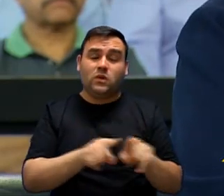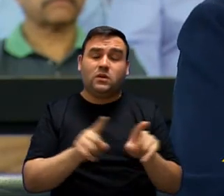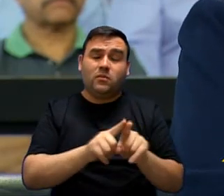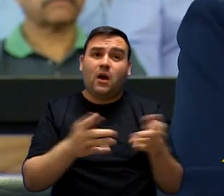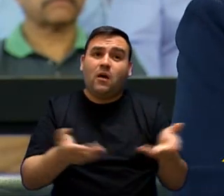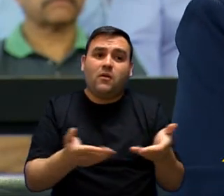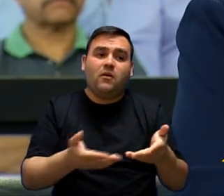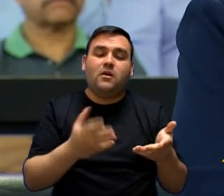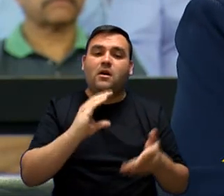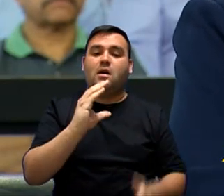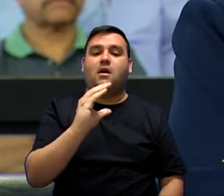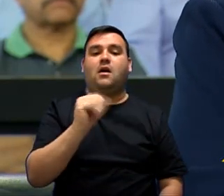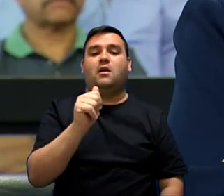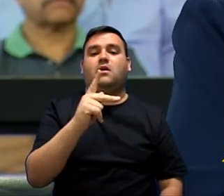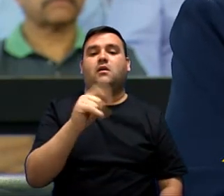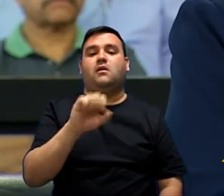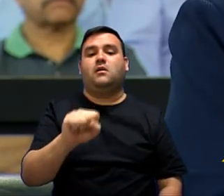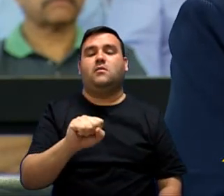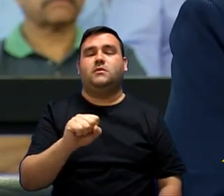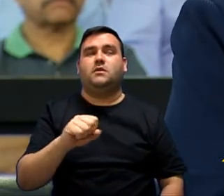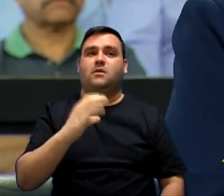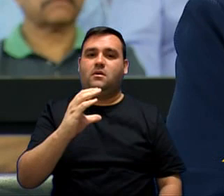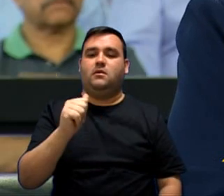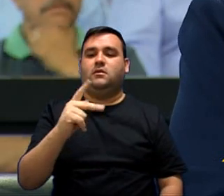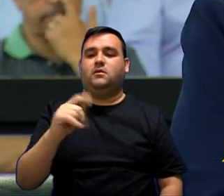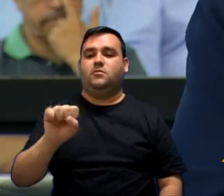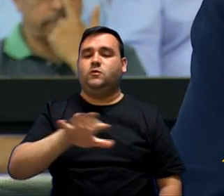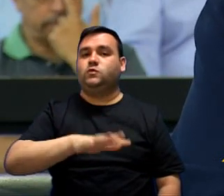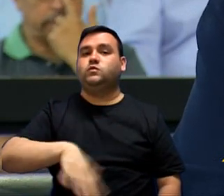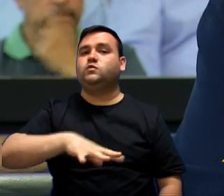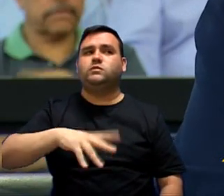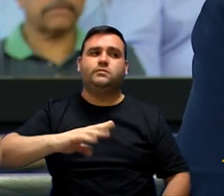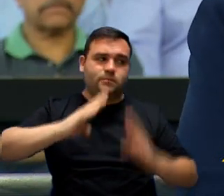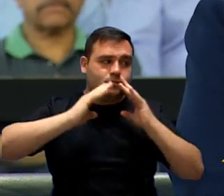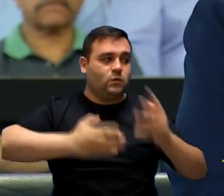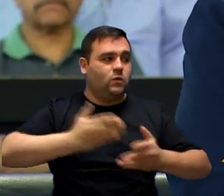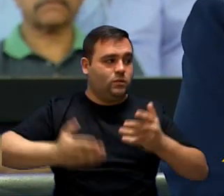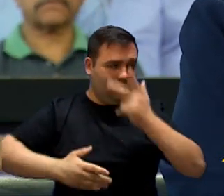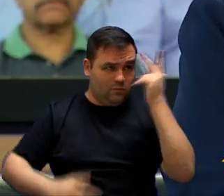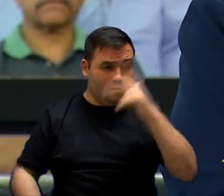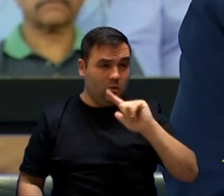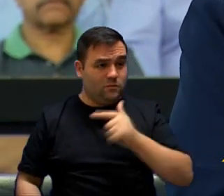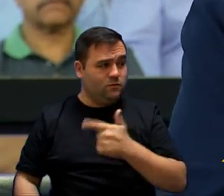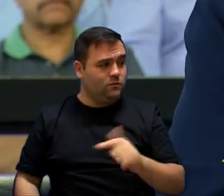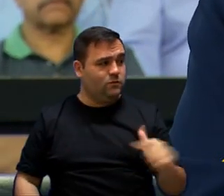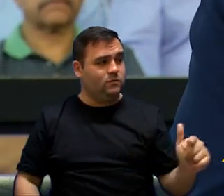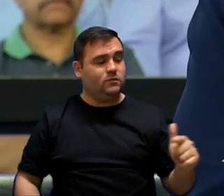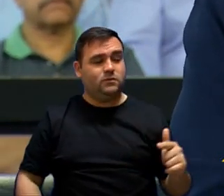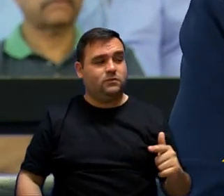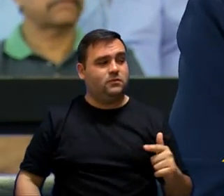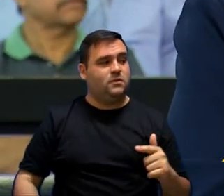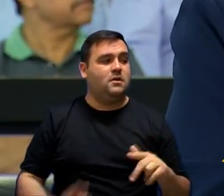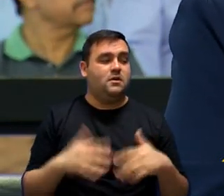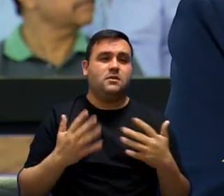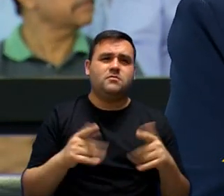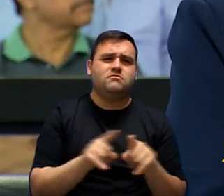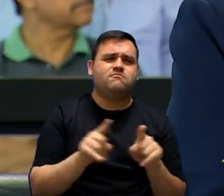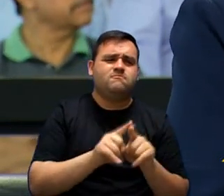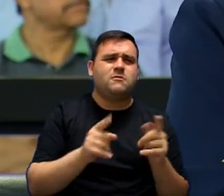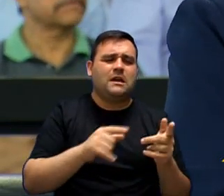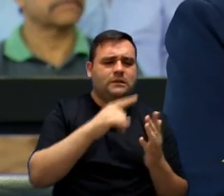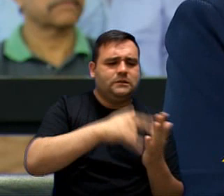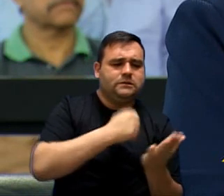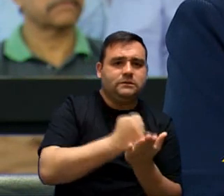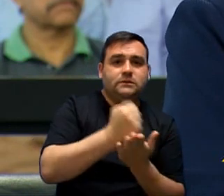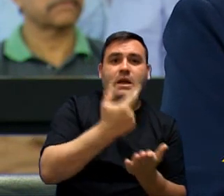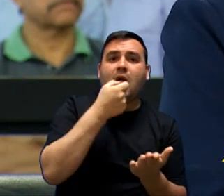Veto. Os CAPs, vereador Martinez. Os CAPs hoje não estão atendendo mais as pessoas. Quando muito, dando